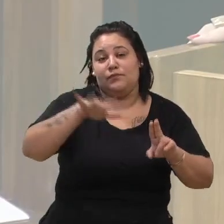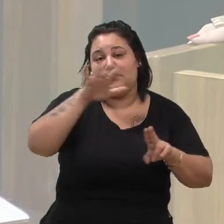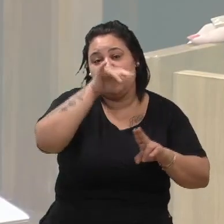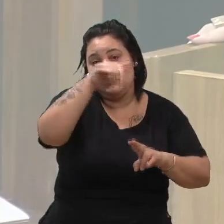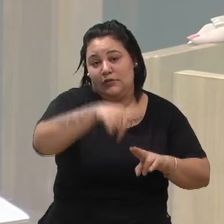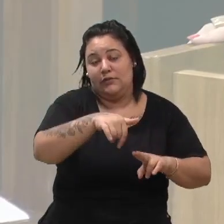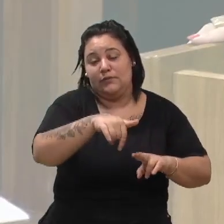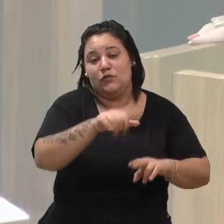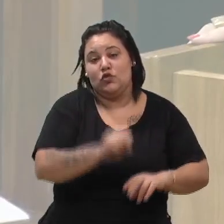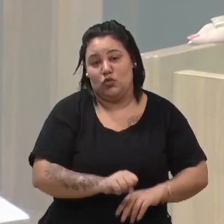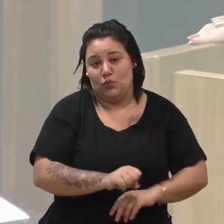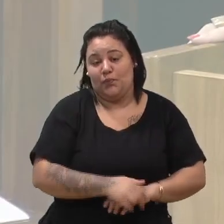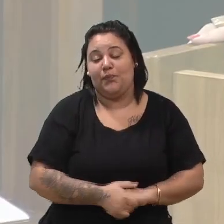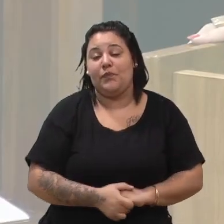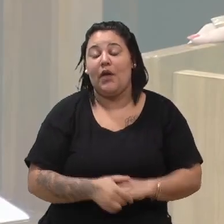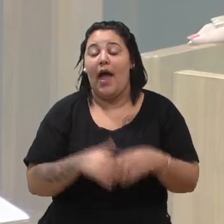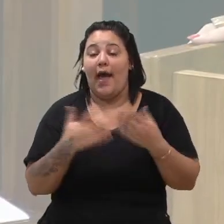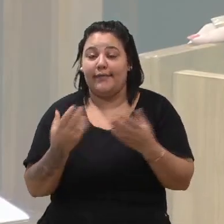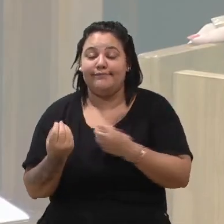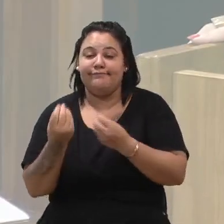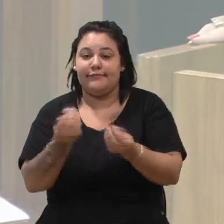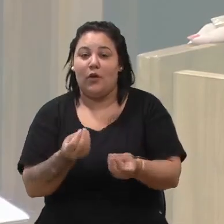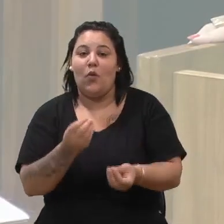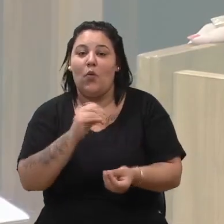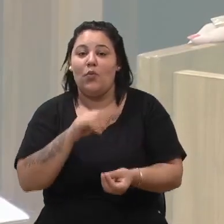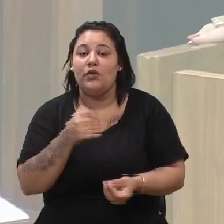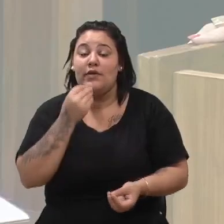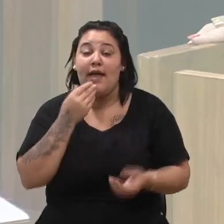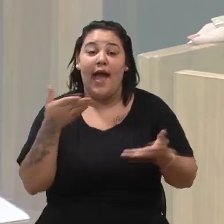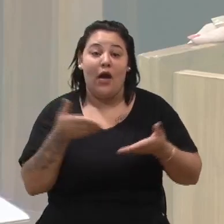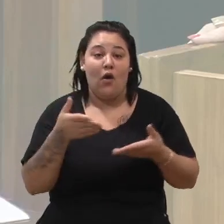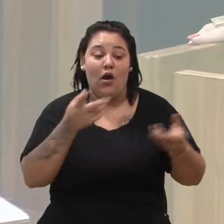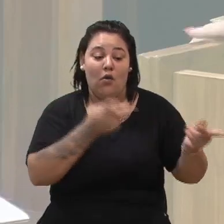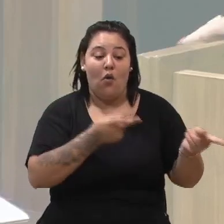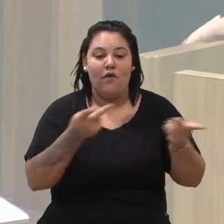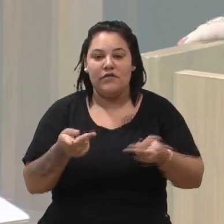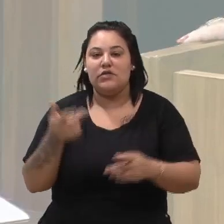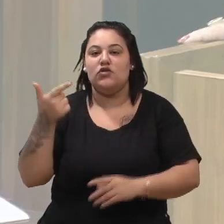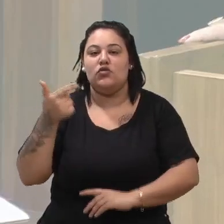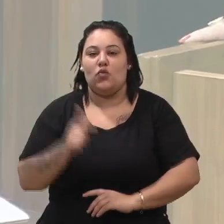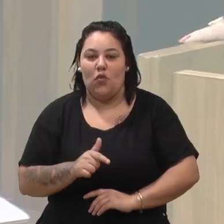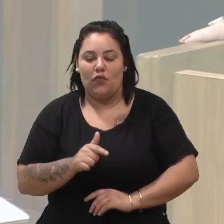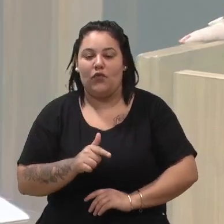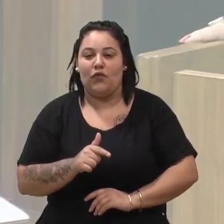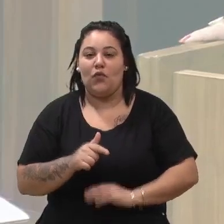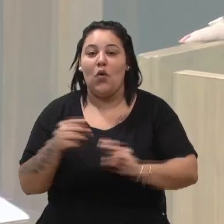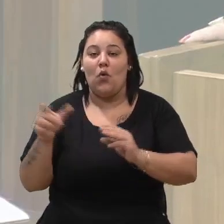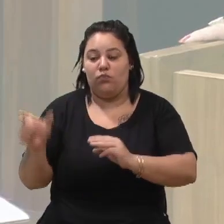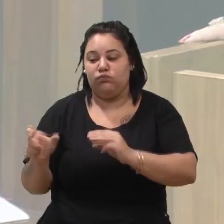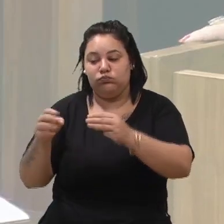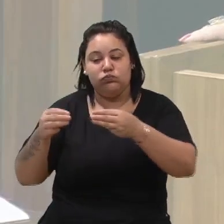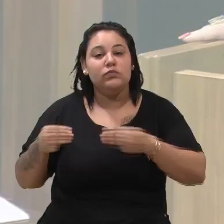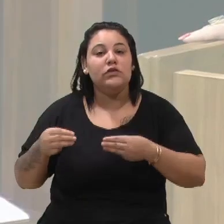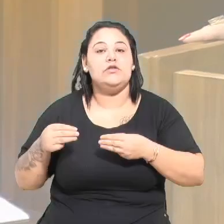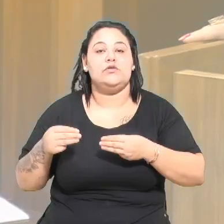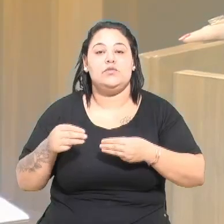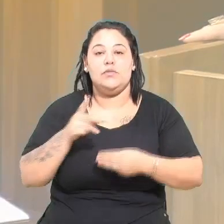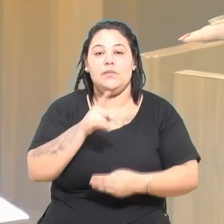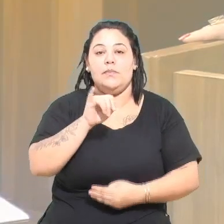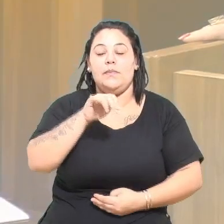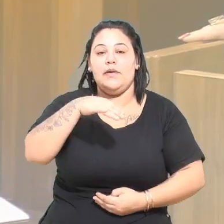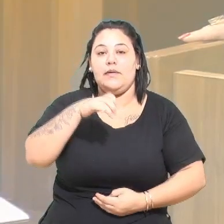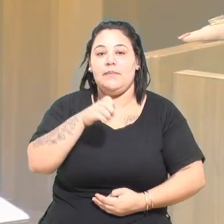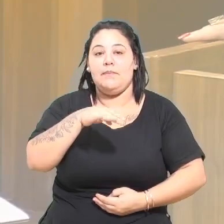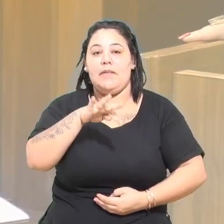Naquela oportunidade, e agora com a visita novamente do ministro Pimenta